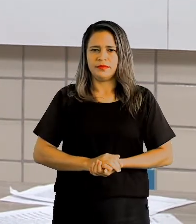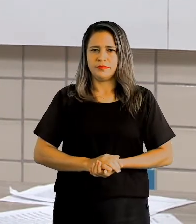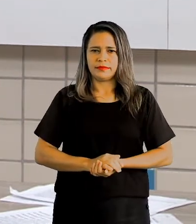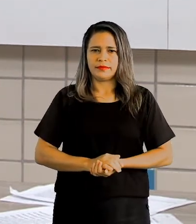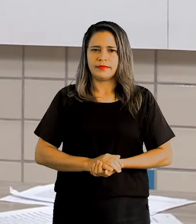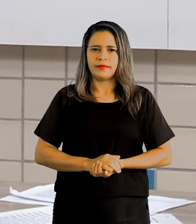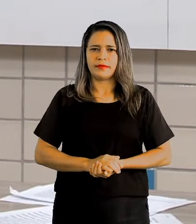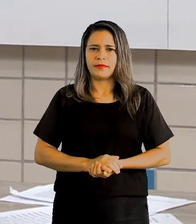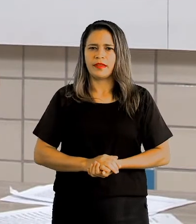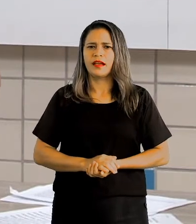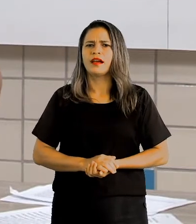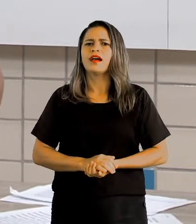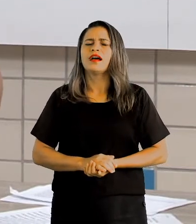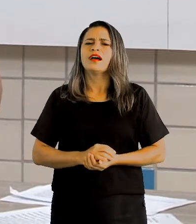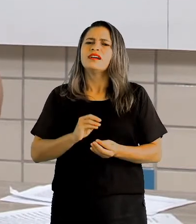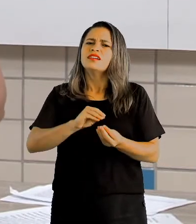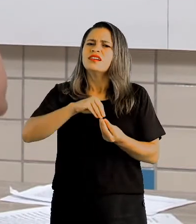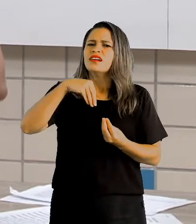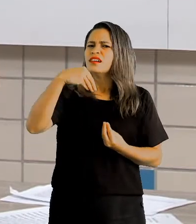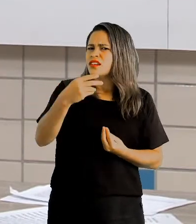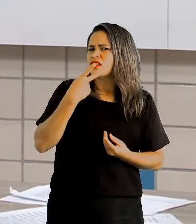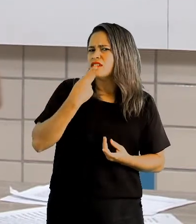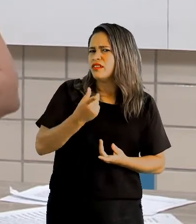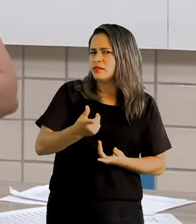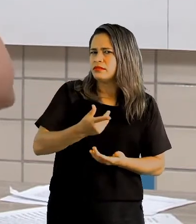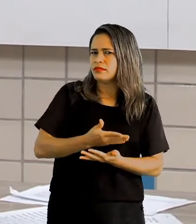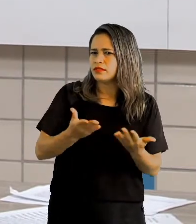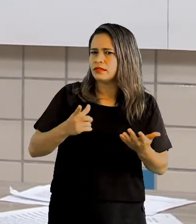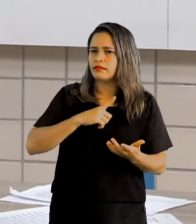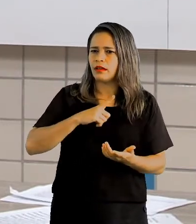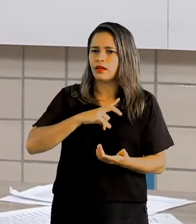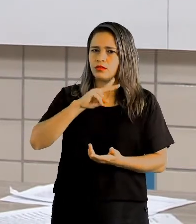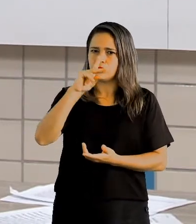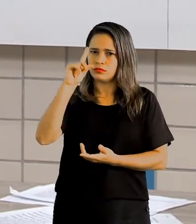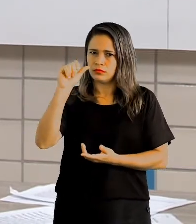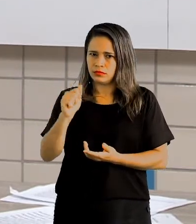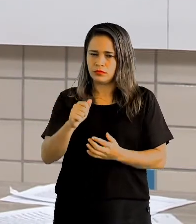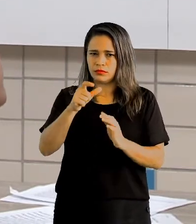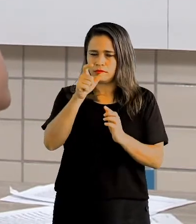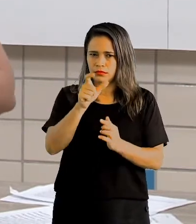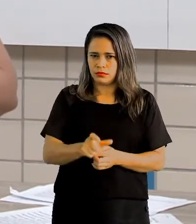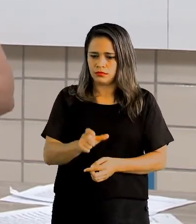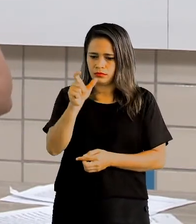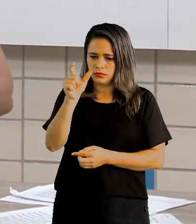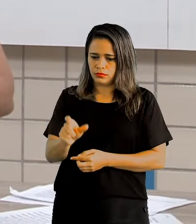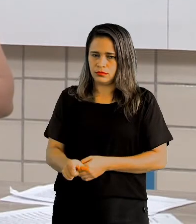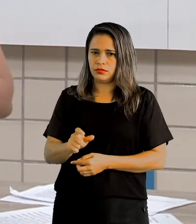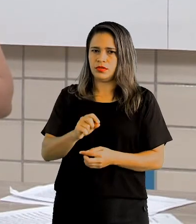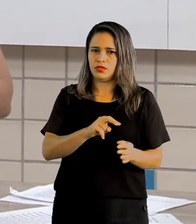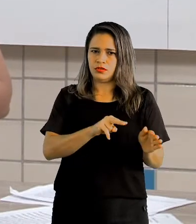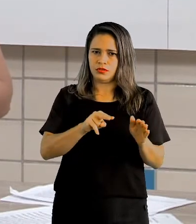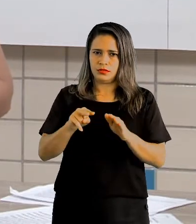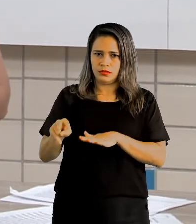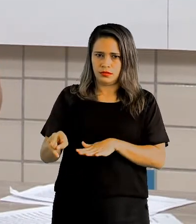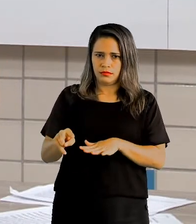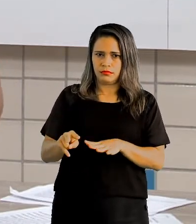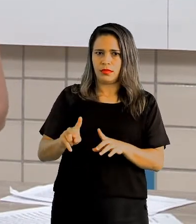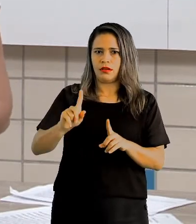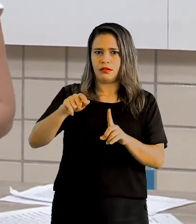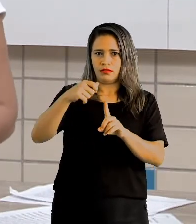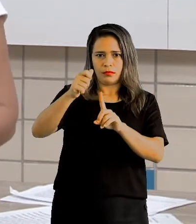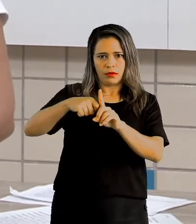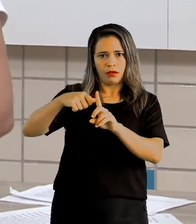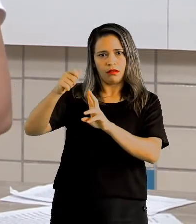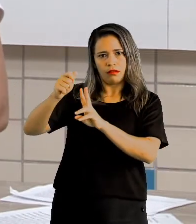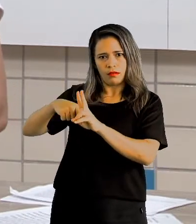E no calendário, como eu falei para vocês, olha só, tem os dias, dia da semana em cada coluna e cada mês. Vocês vão